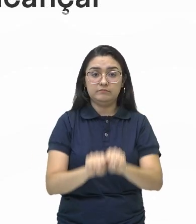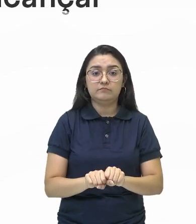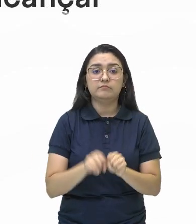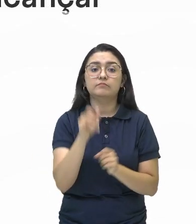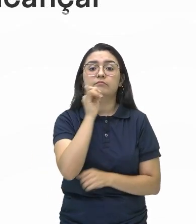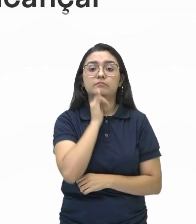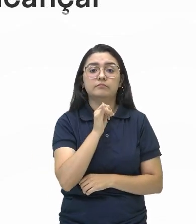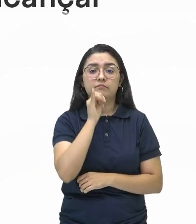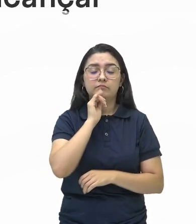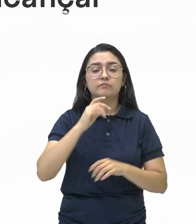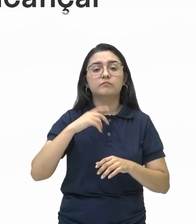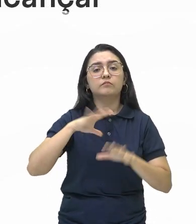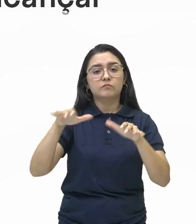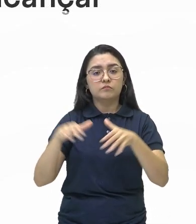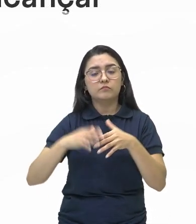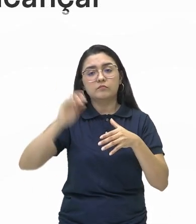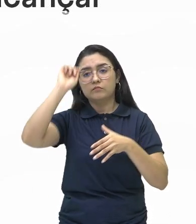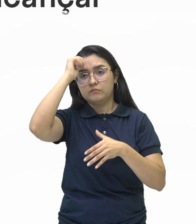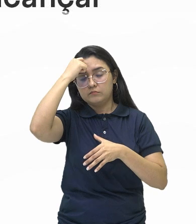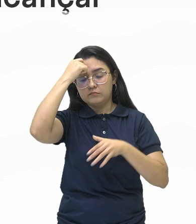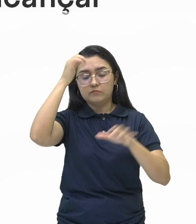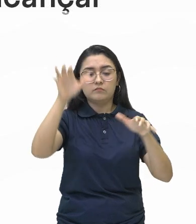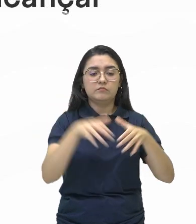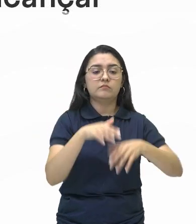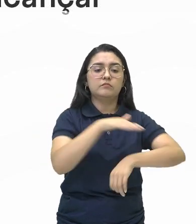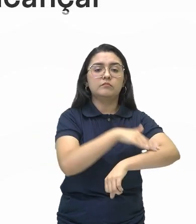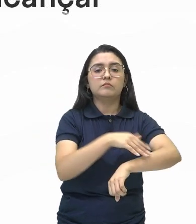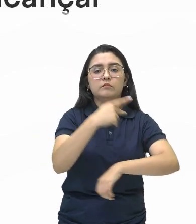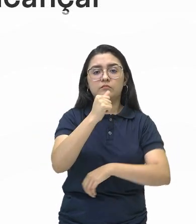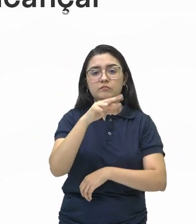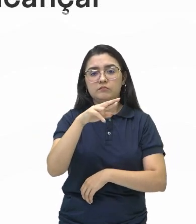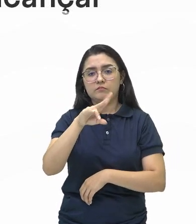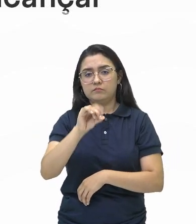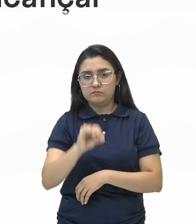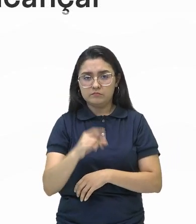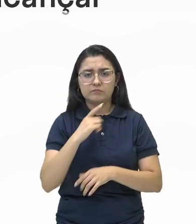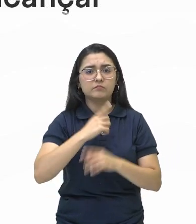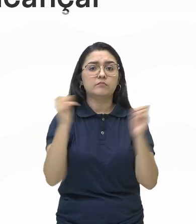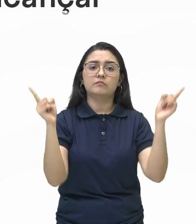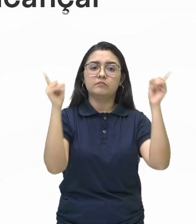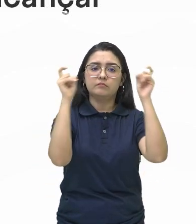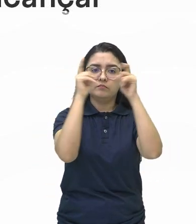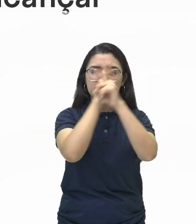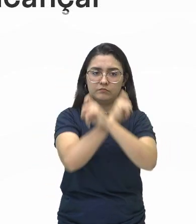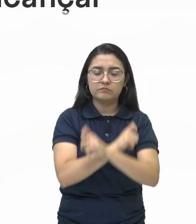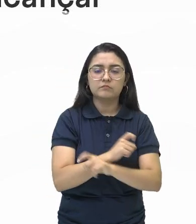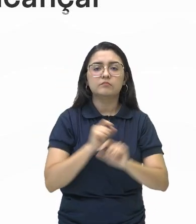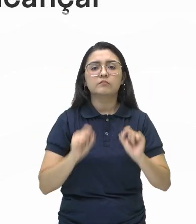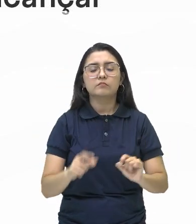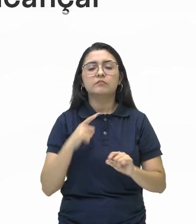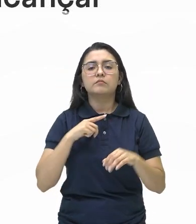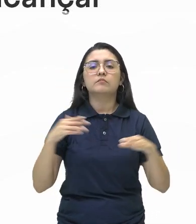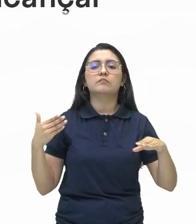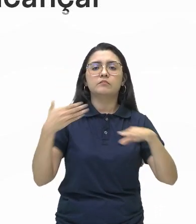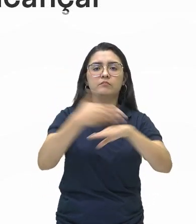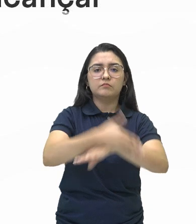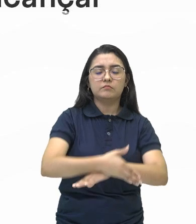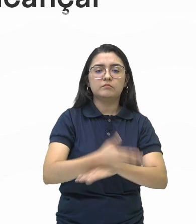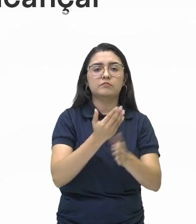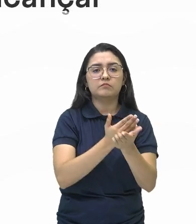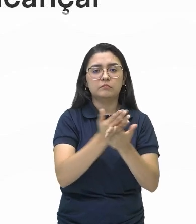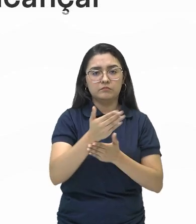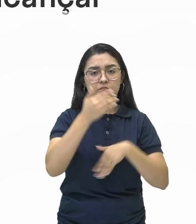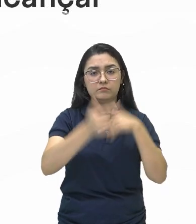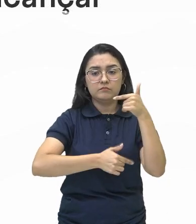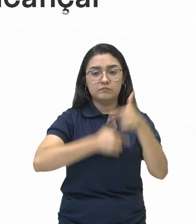com negros e pardos enfrentando maiores dificuldades para acessar o mercado de